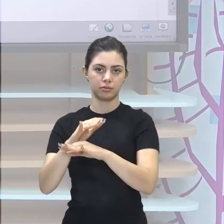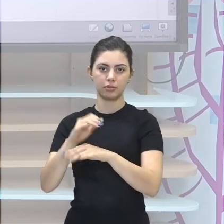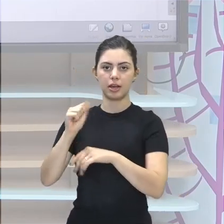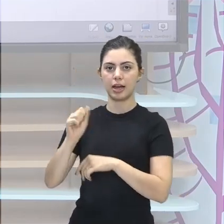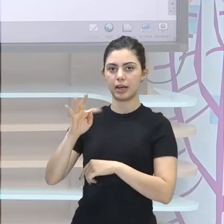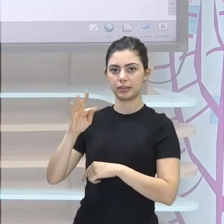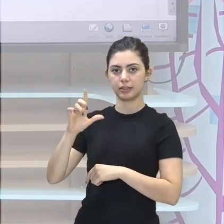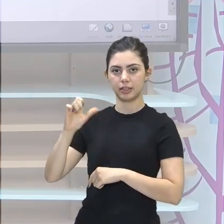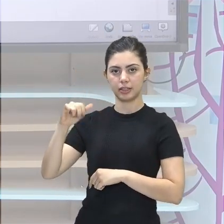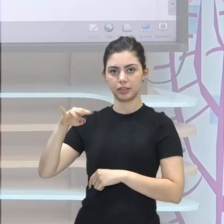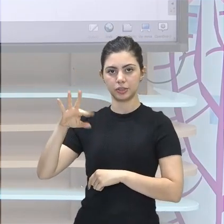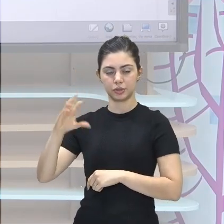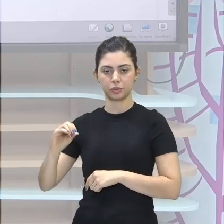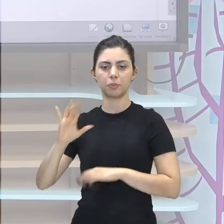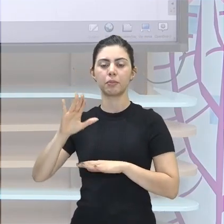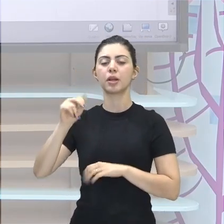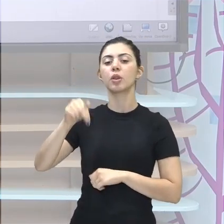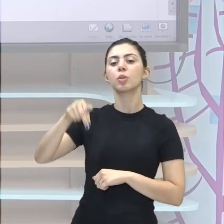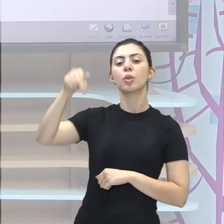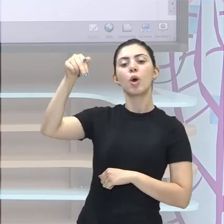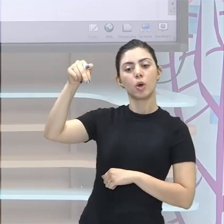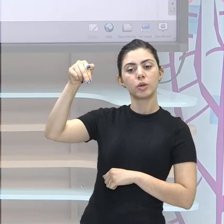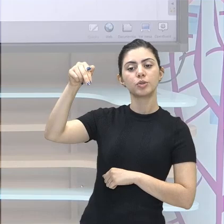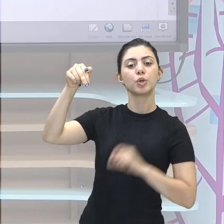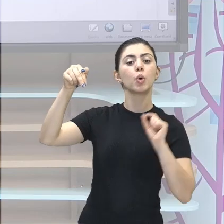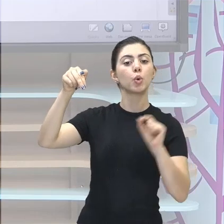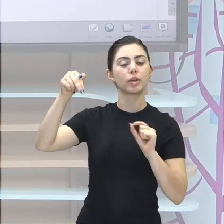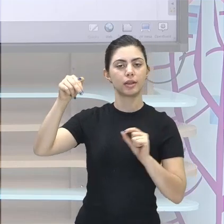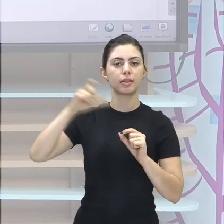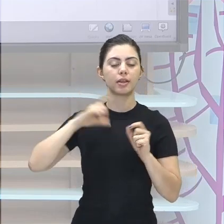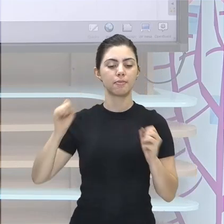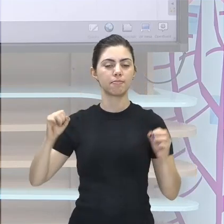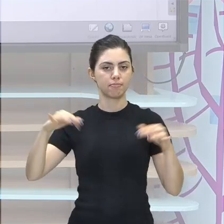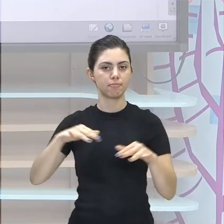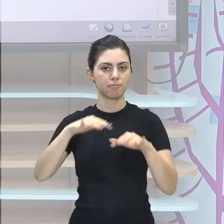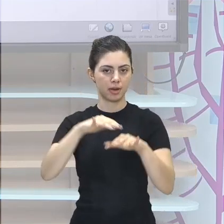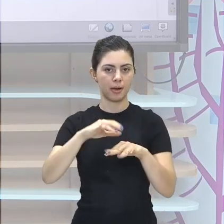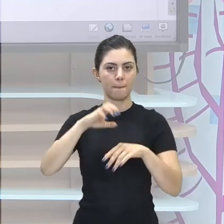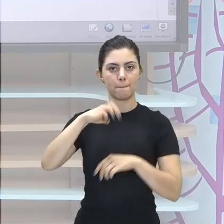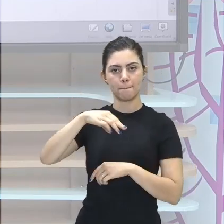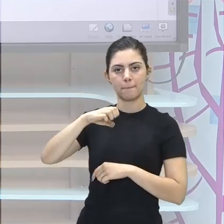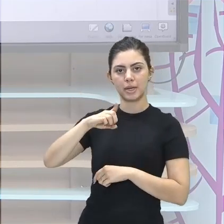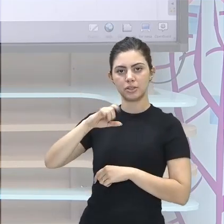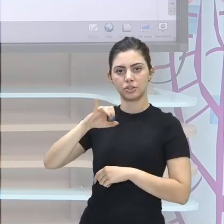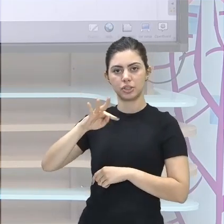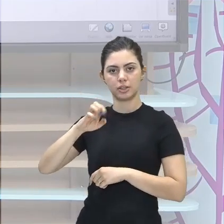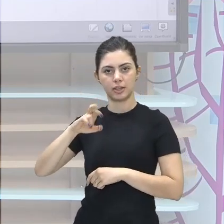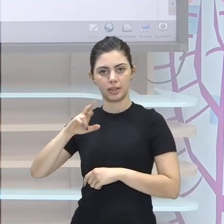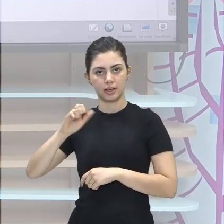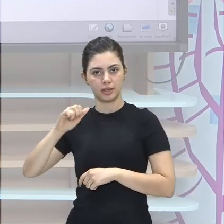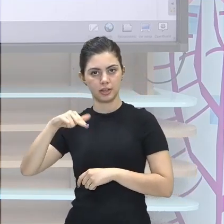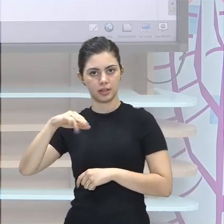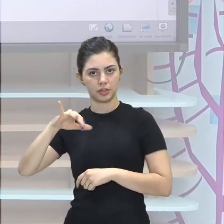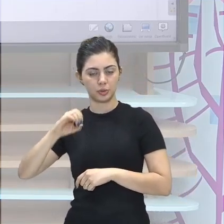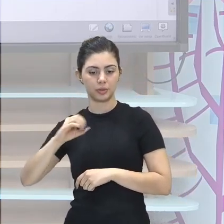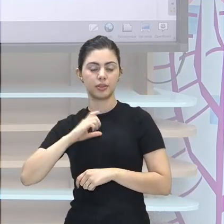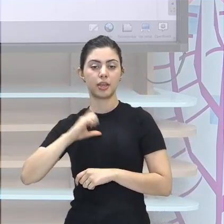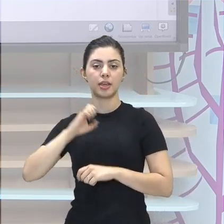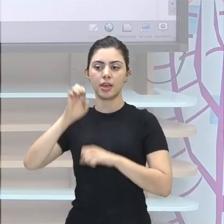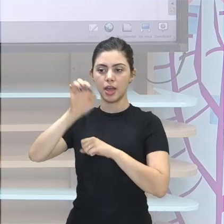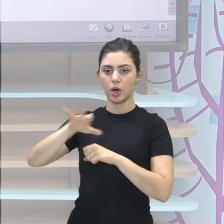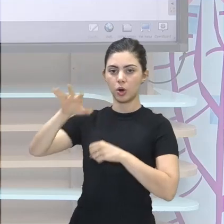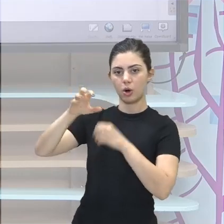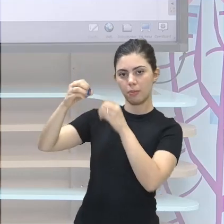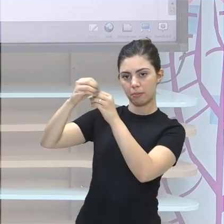Aqui para cima, no sentido norte, né, nós temos o Mar Mediterrâneo e a Europa, né, bem colada ali, pertinho. Né? No